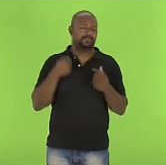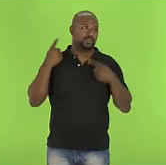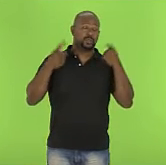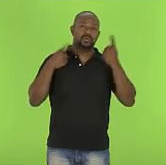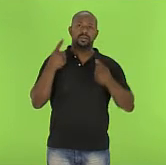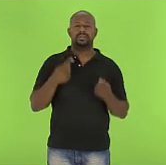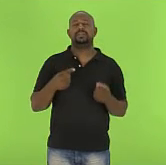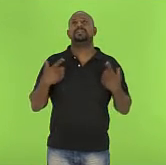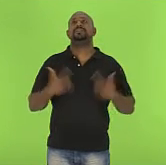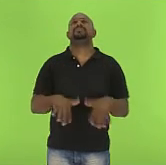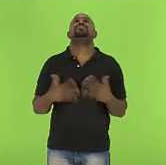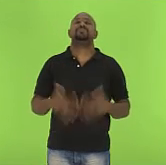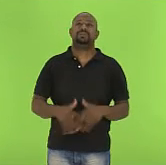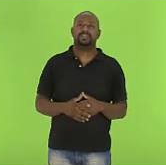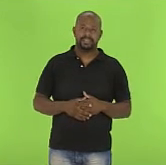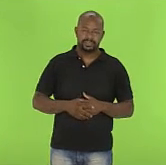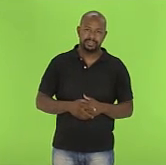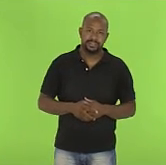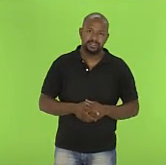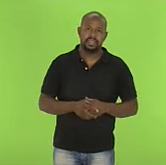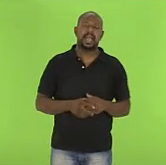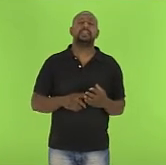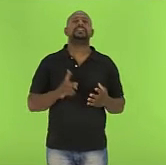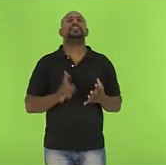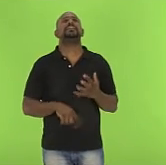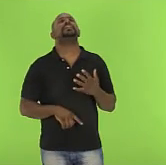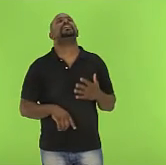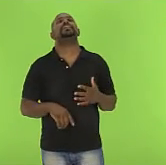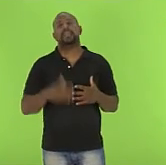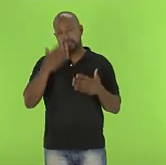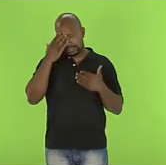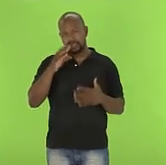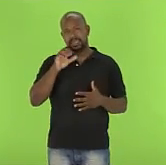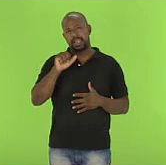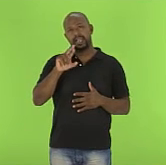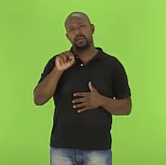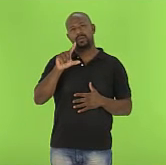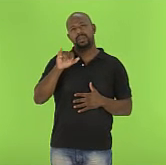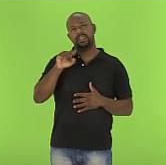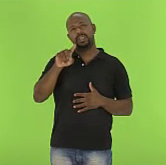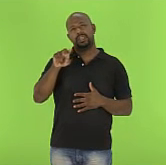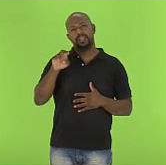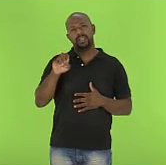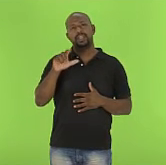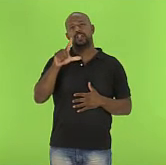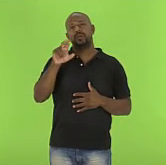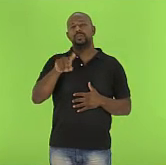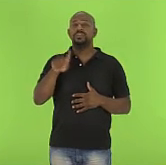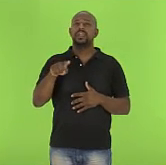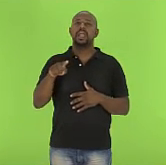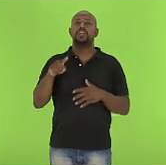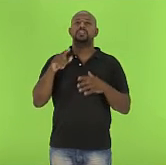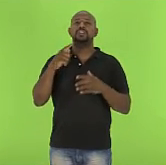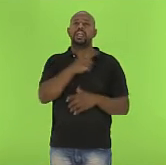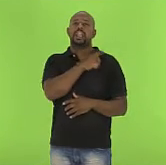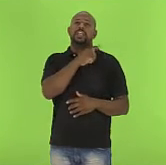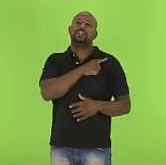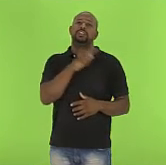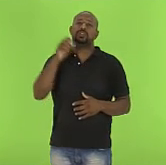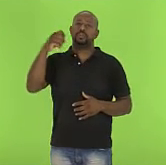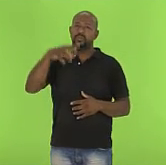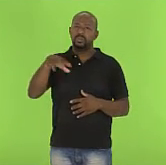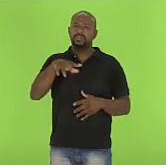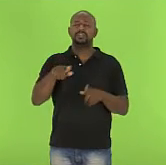É uma loucura. Como? Brincadeira, não. Aí tem aqui, agradecer a Caroline Luz, que é gerente de marketing da pizzaria